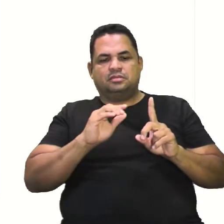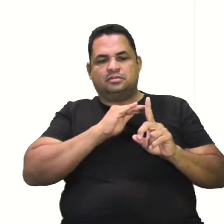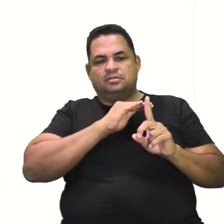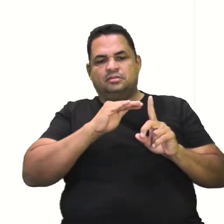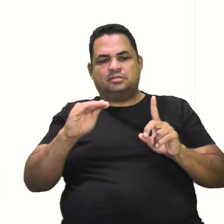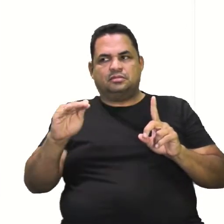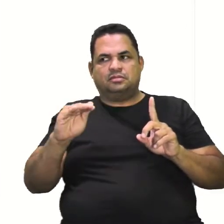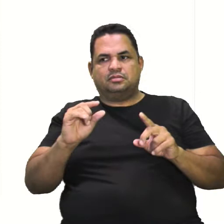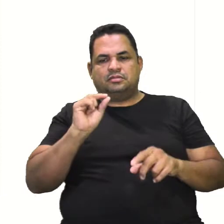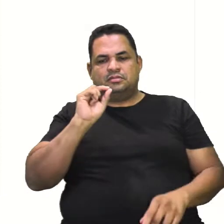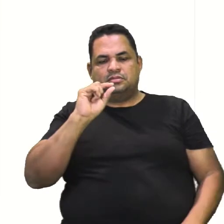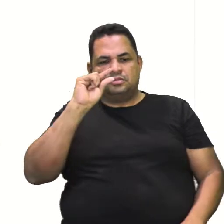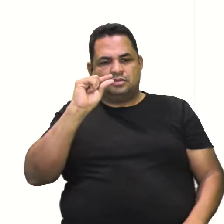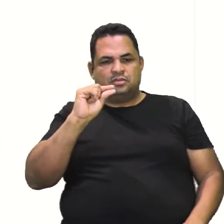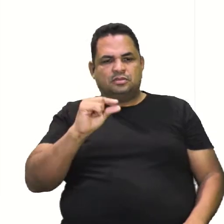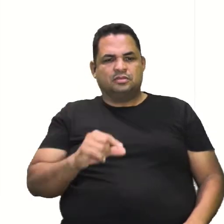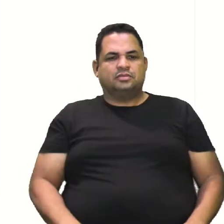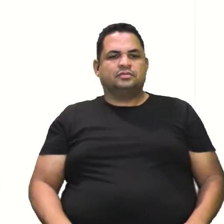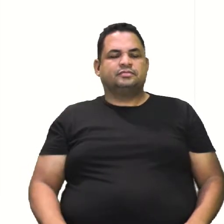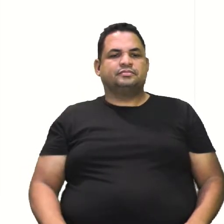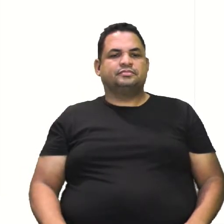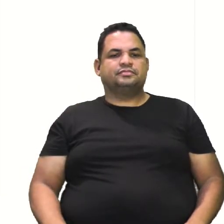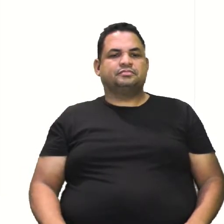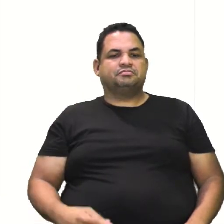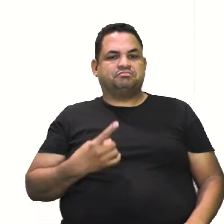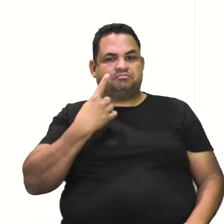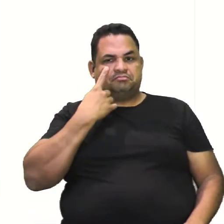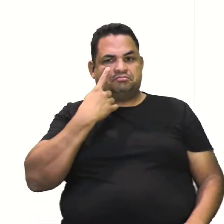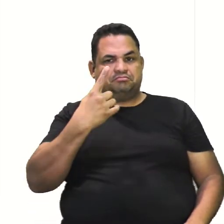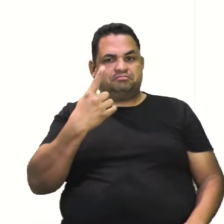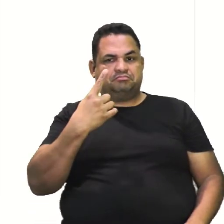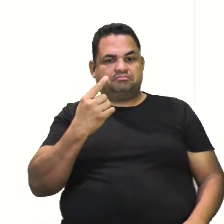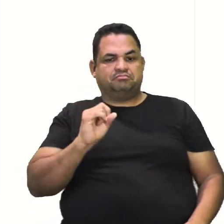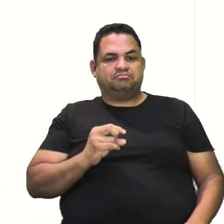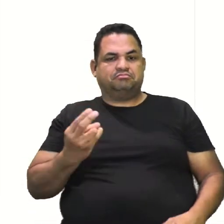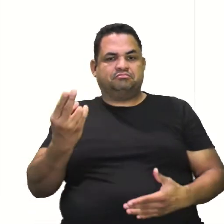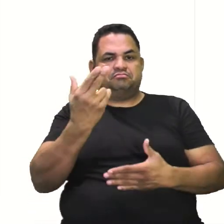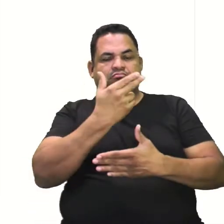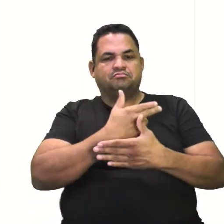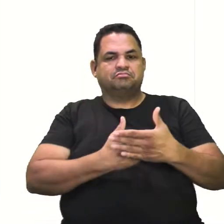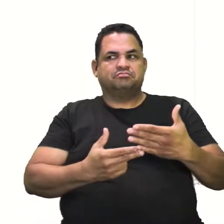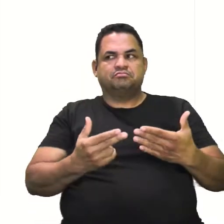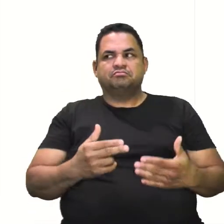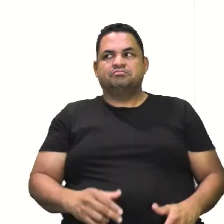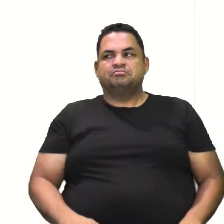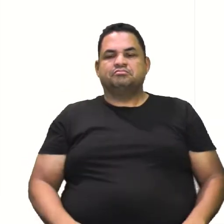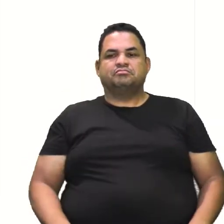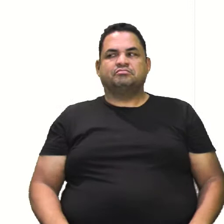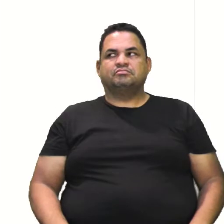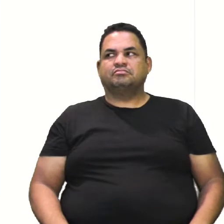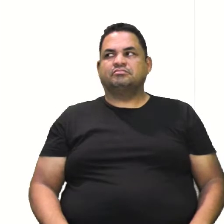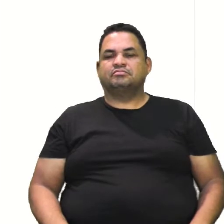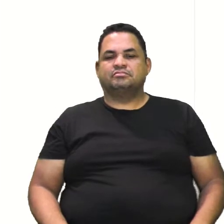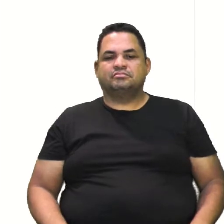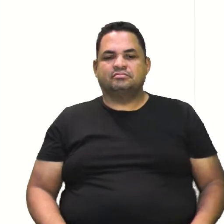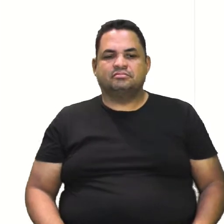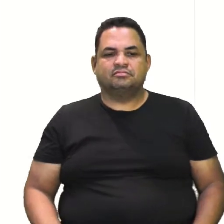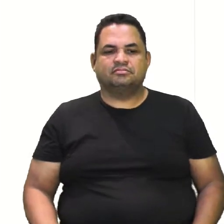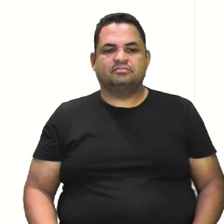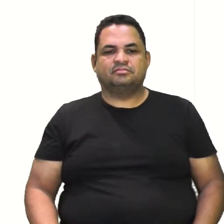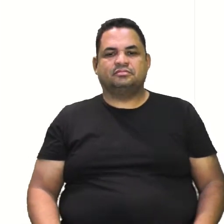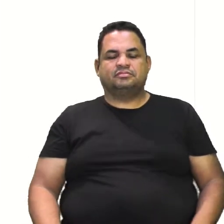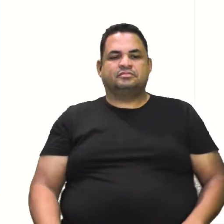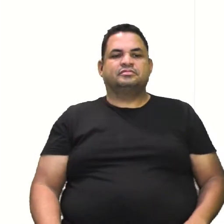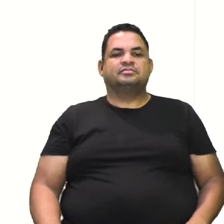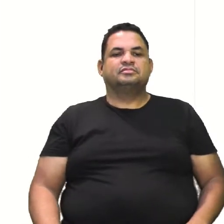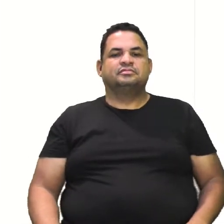tangente, passando lá por um beicinho de pulga. Talvez eles não estejam visualizando o desenho, né? Na cabeça deles não está... Pois mas na hora que